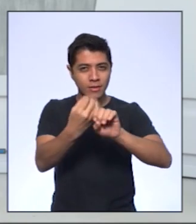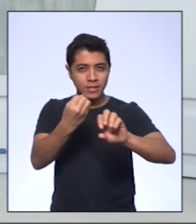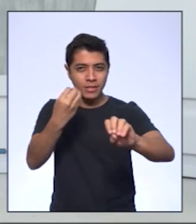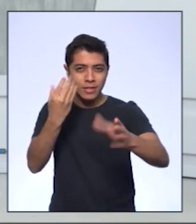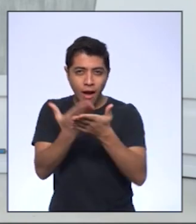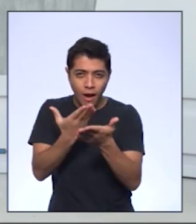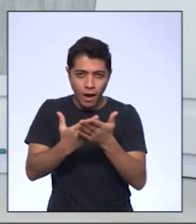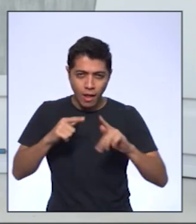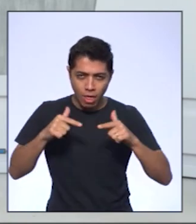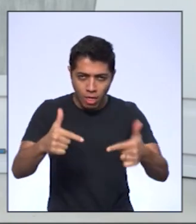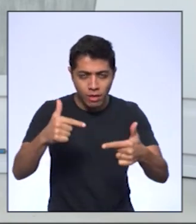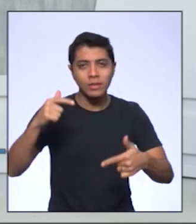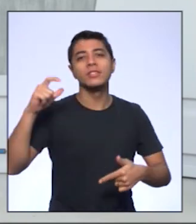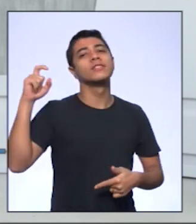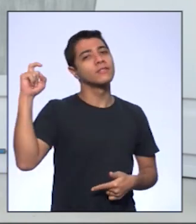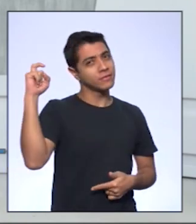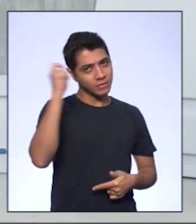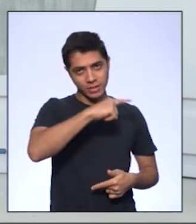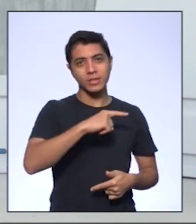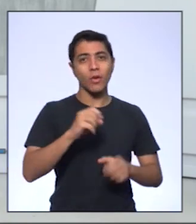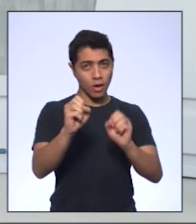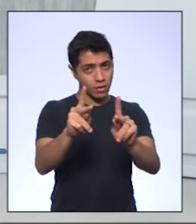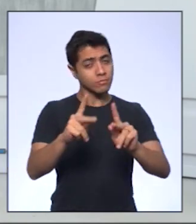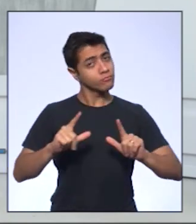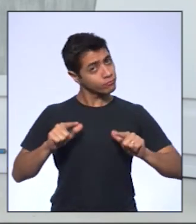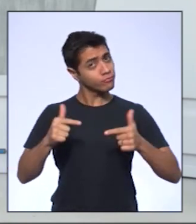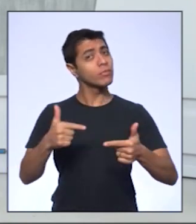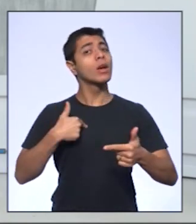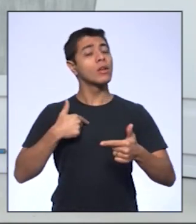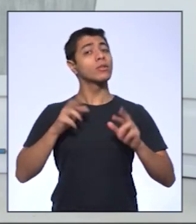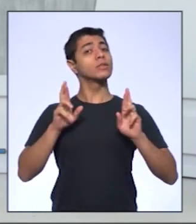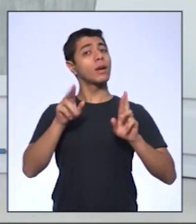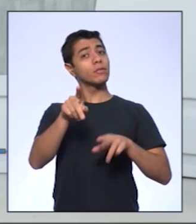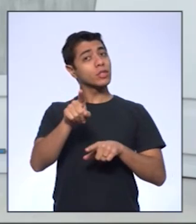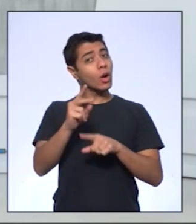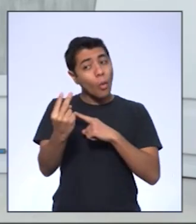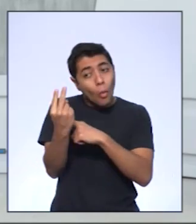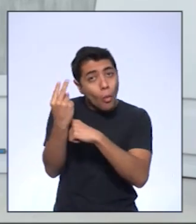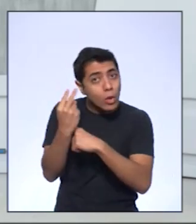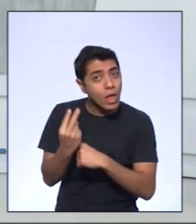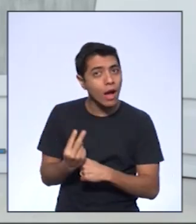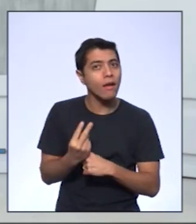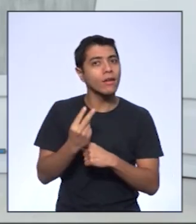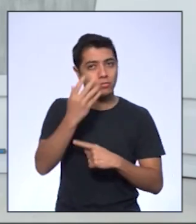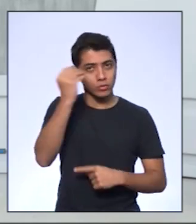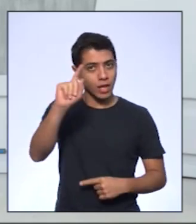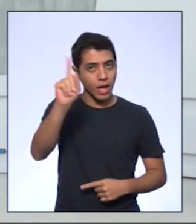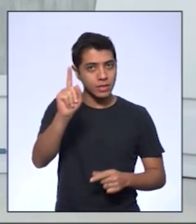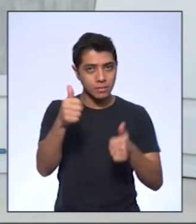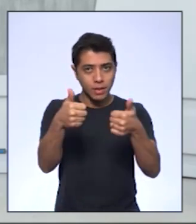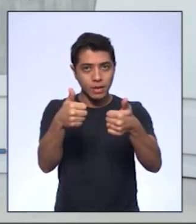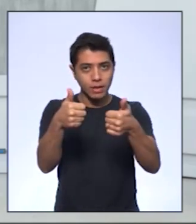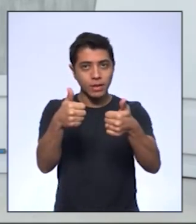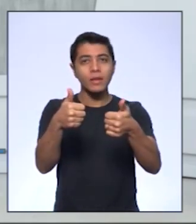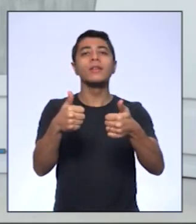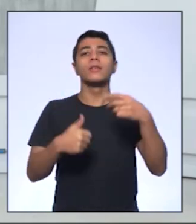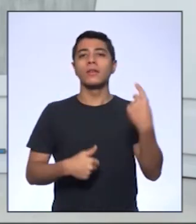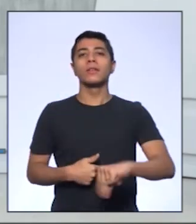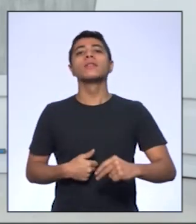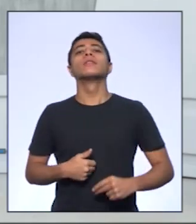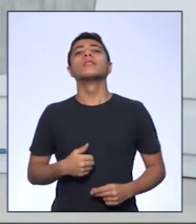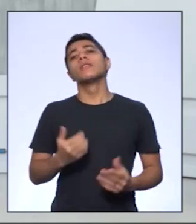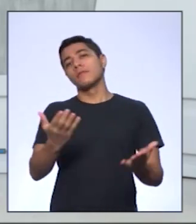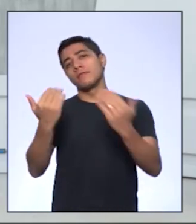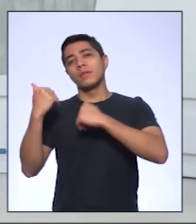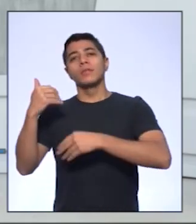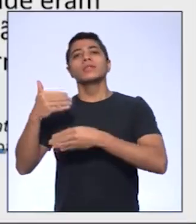Para o estudante brasileiro tá nessa. Espero que você esteja se cuidando. Não esquece disso não. Beleza? Vamos lá então. Vamos pro slide